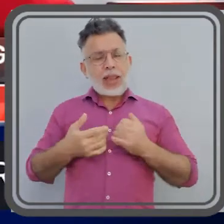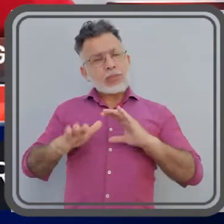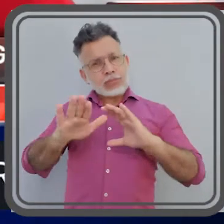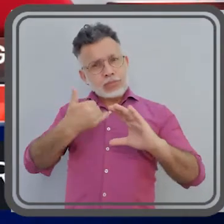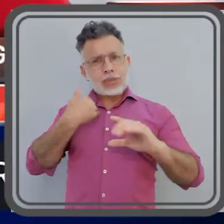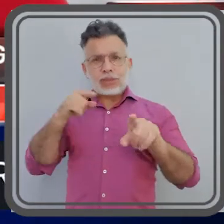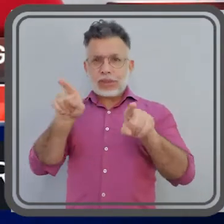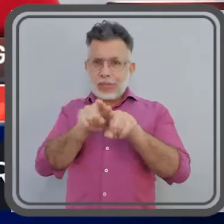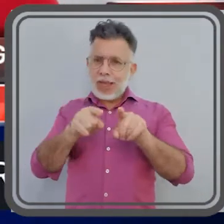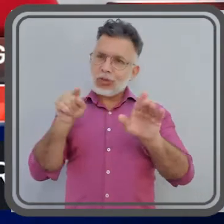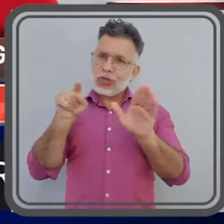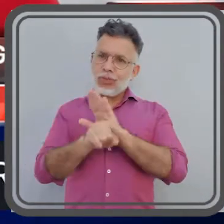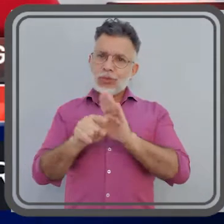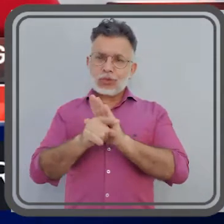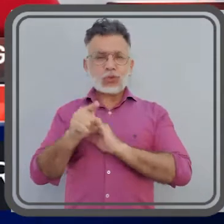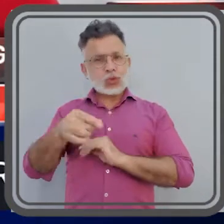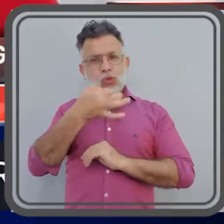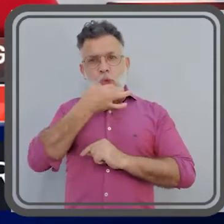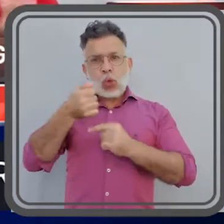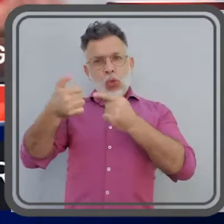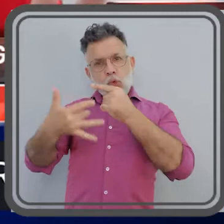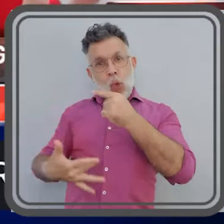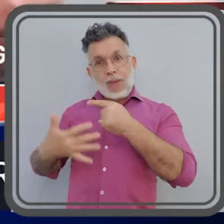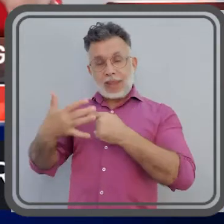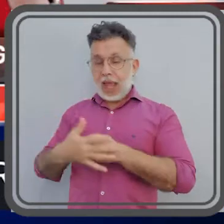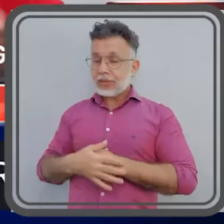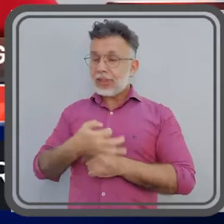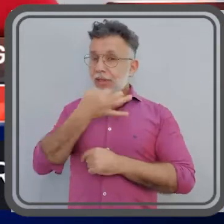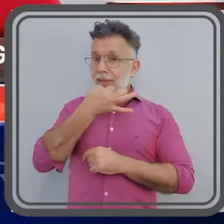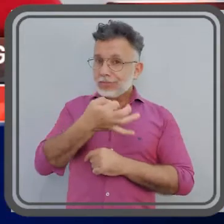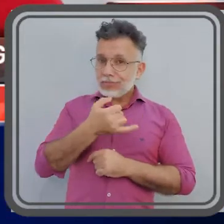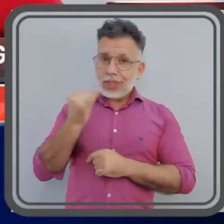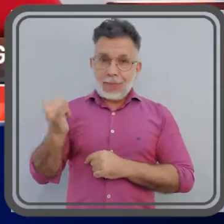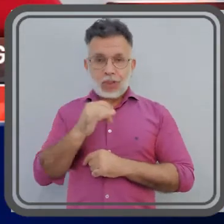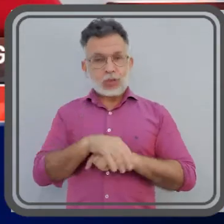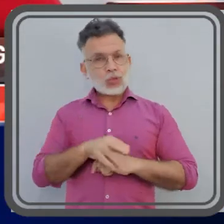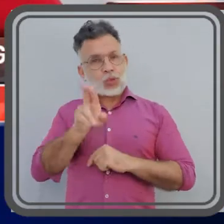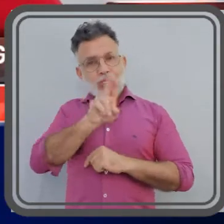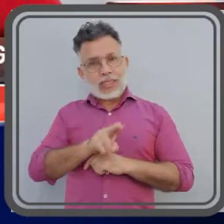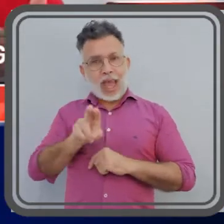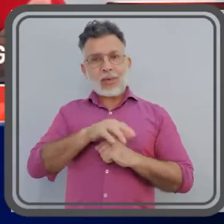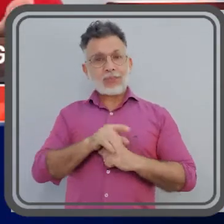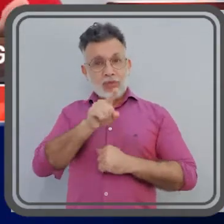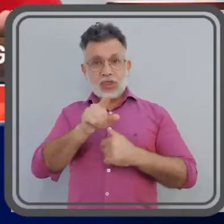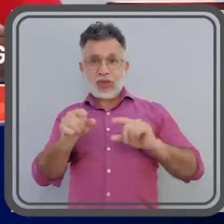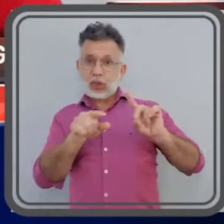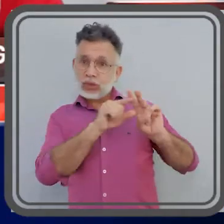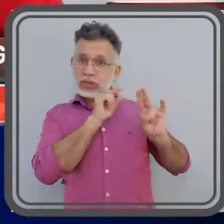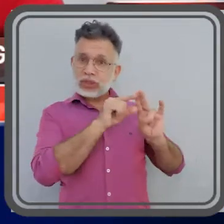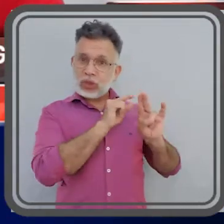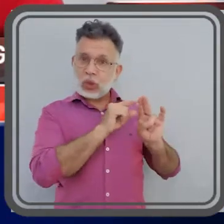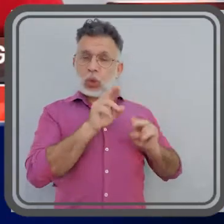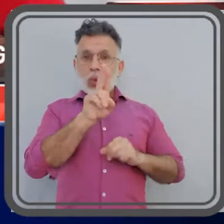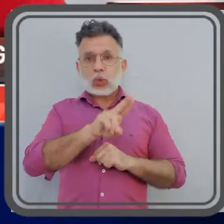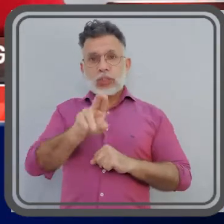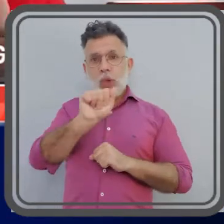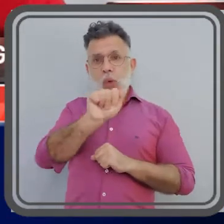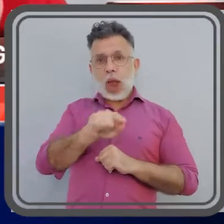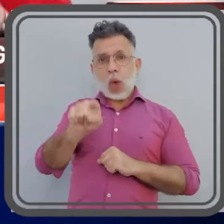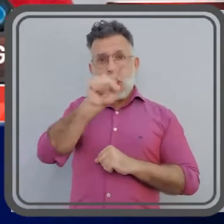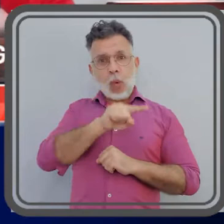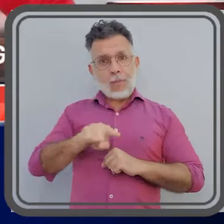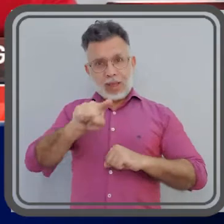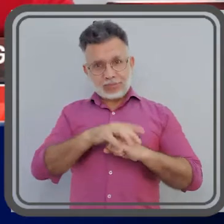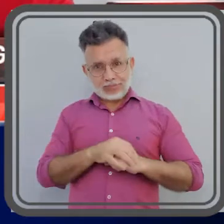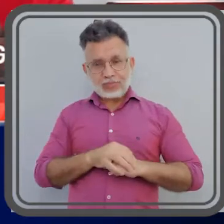mandando suas perguntas aqui nos comentários. Aí vem aquela dica de ouro. Vamos usar o máximo da ferramenta. Quem estiver no LinkedIn, ao mandar uma pergunta, usa